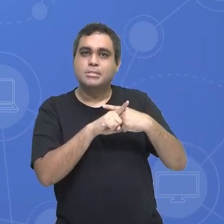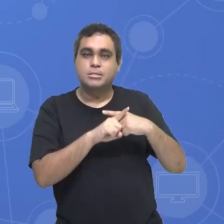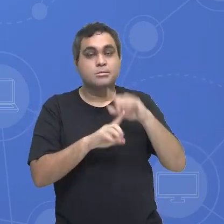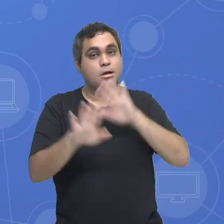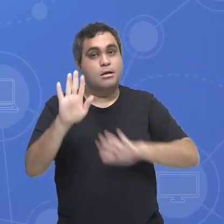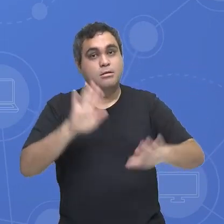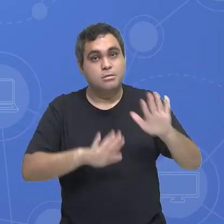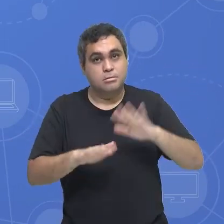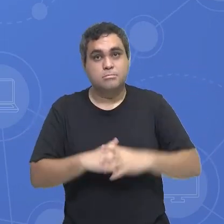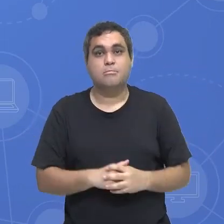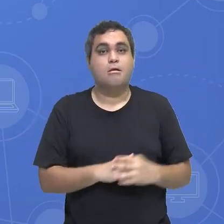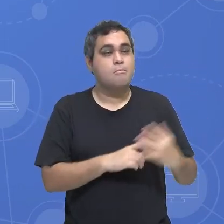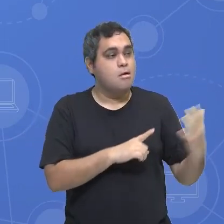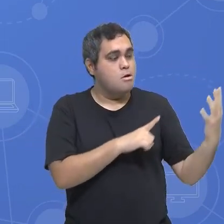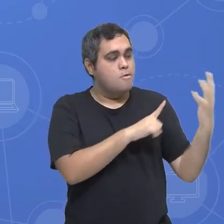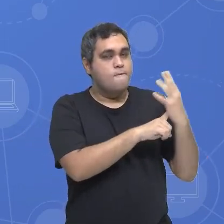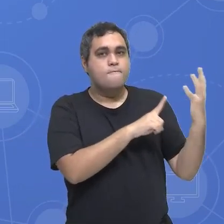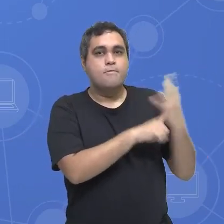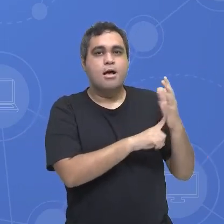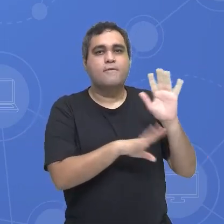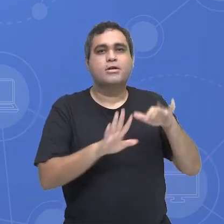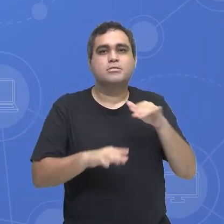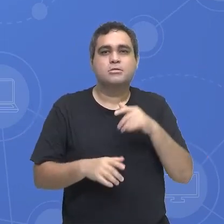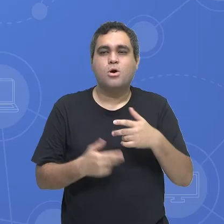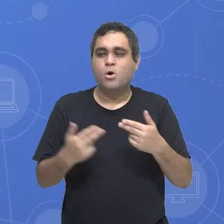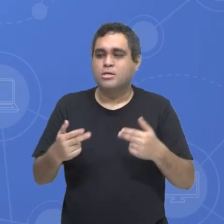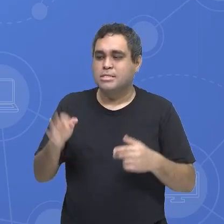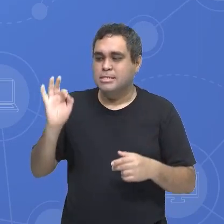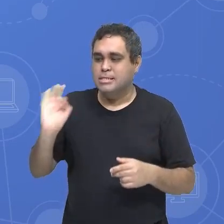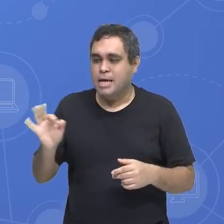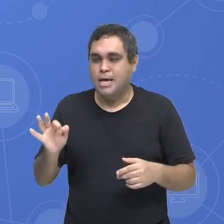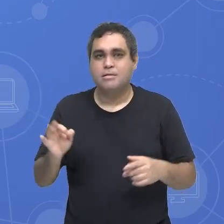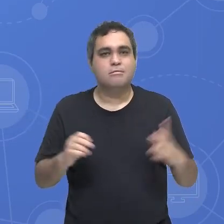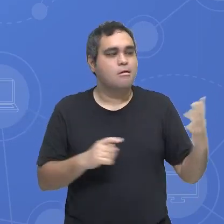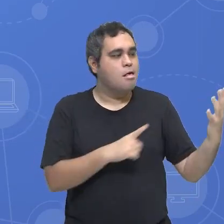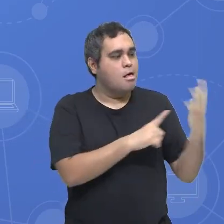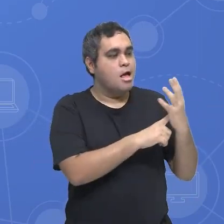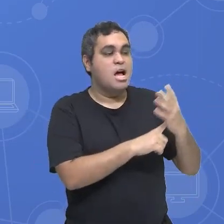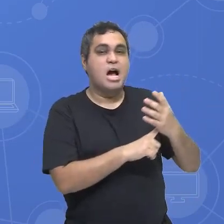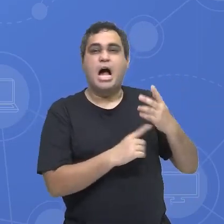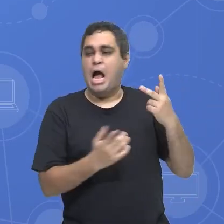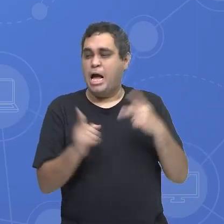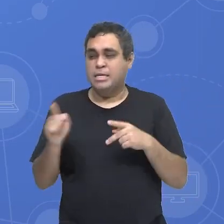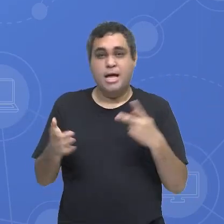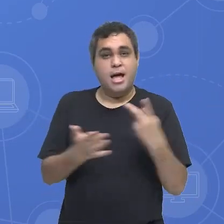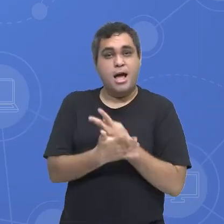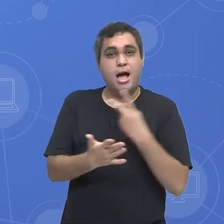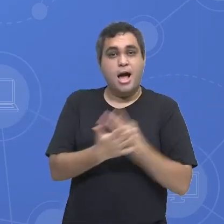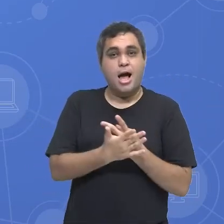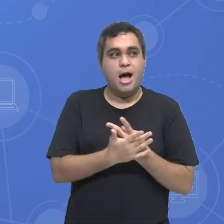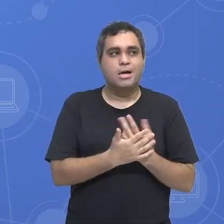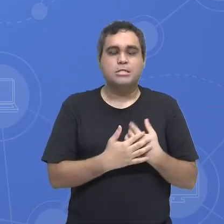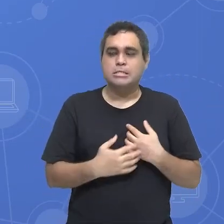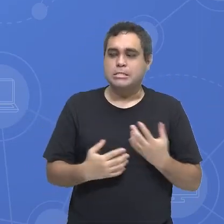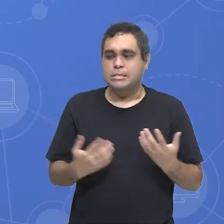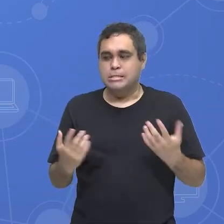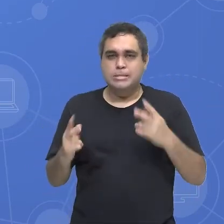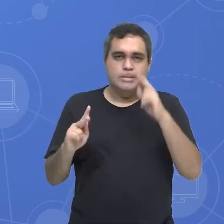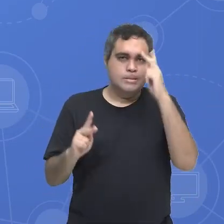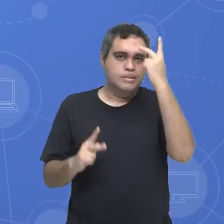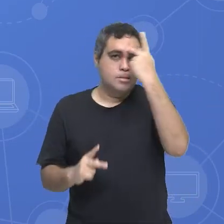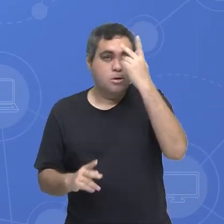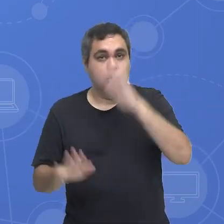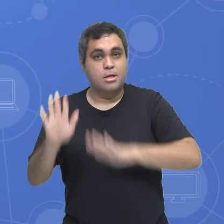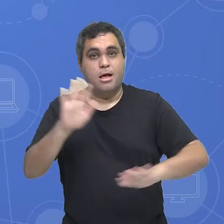que aquilo que é certo é errado e o que é errado é o certo. Então, temos que tomar muito